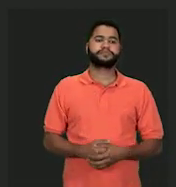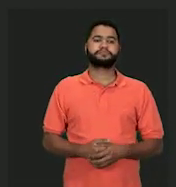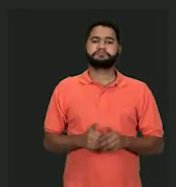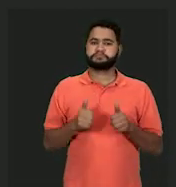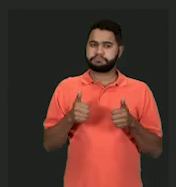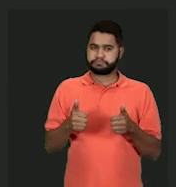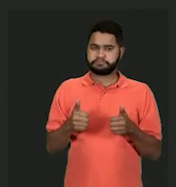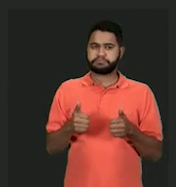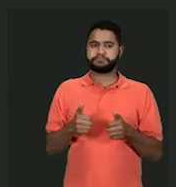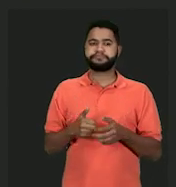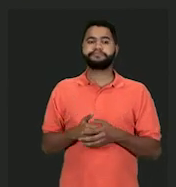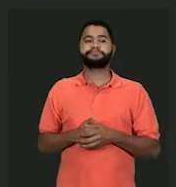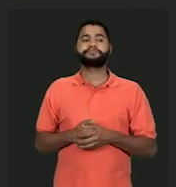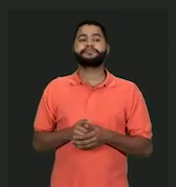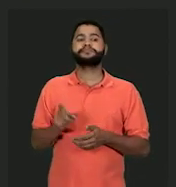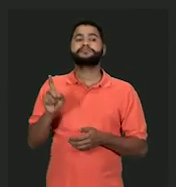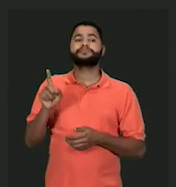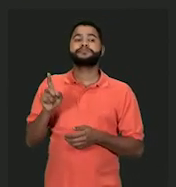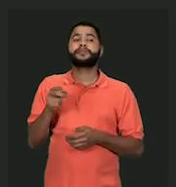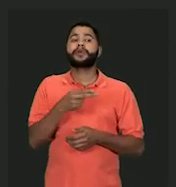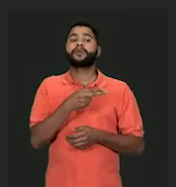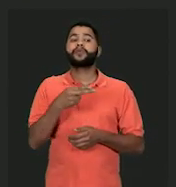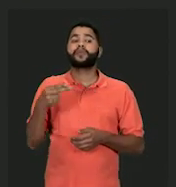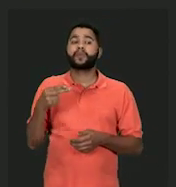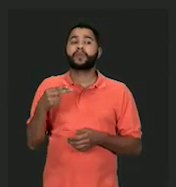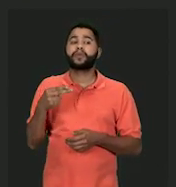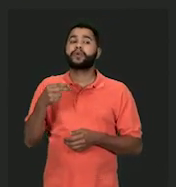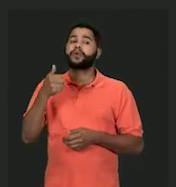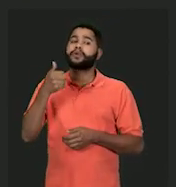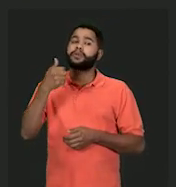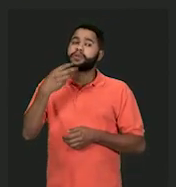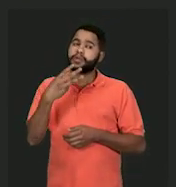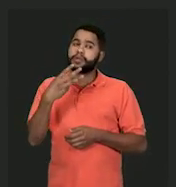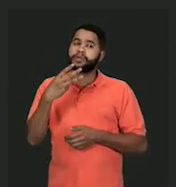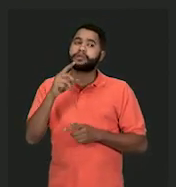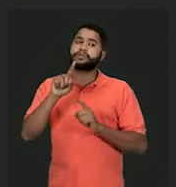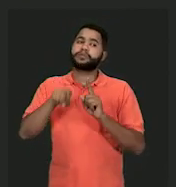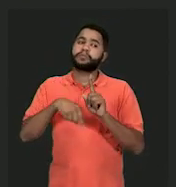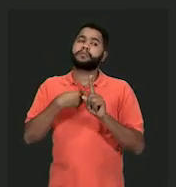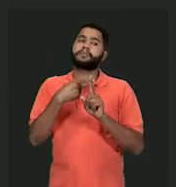beleza Isso aqui vai ser igual a quando turma 13